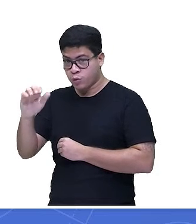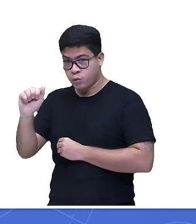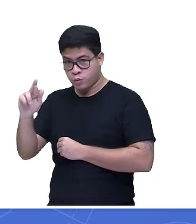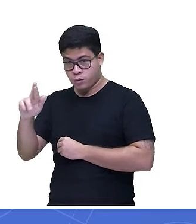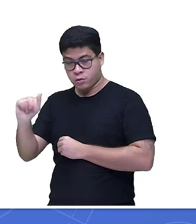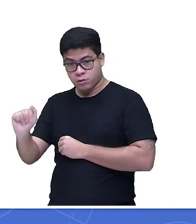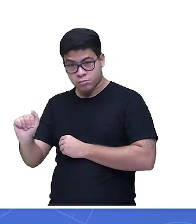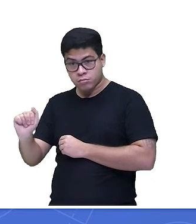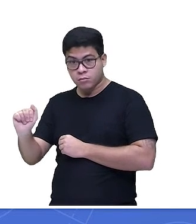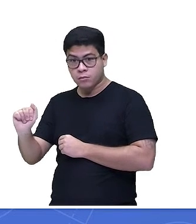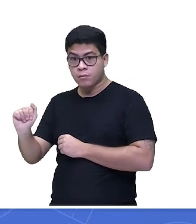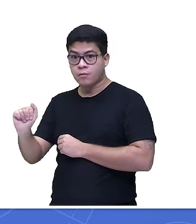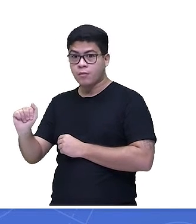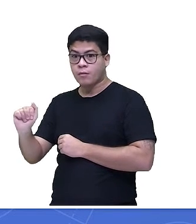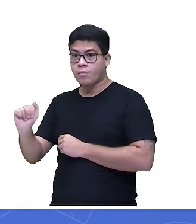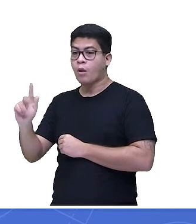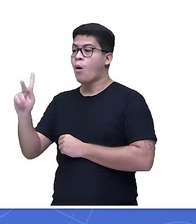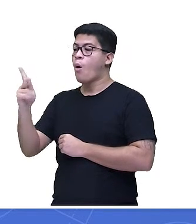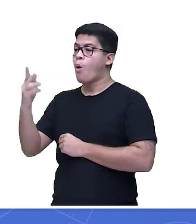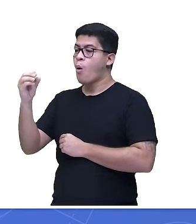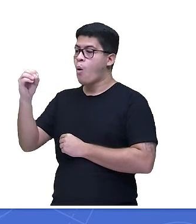mistura